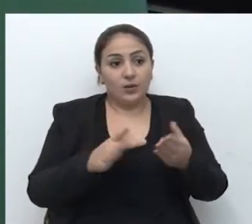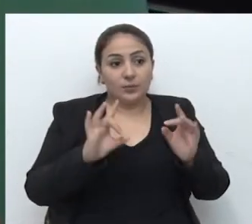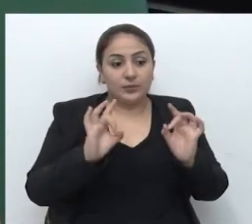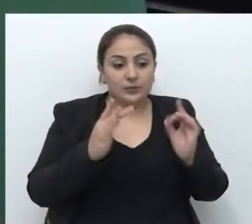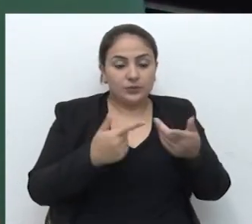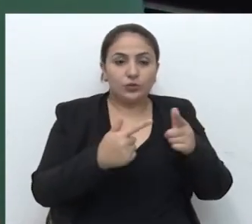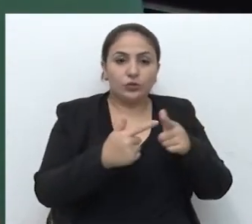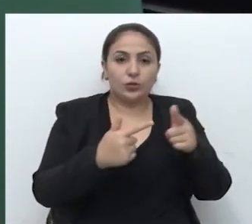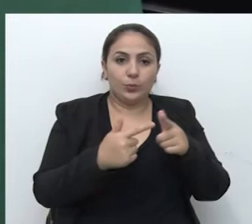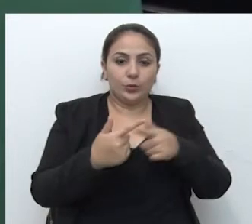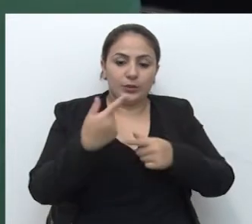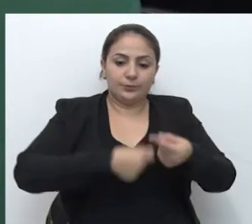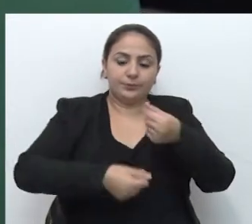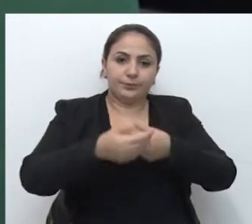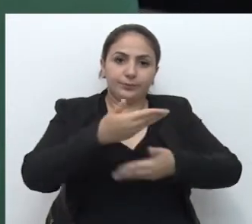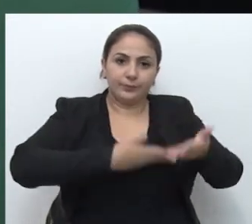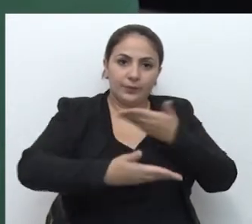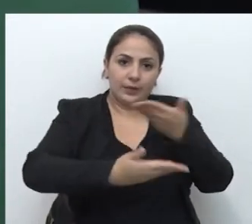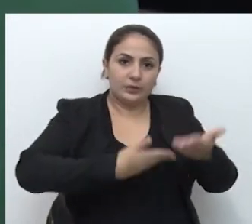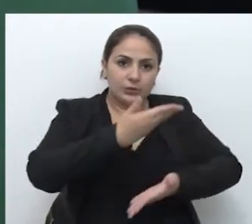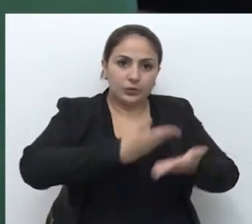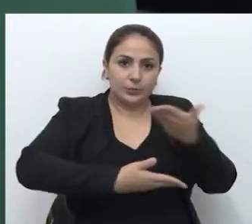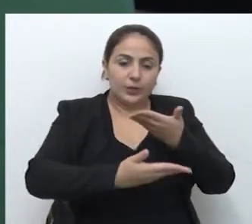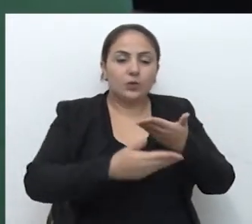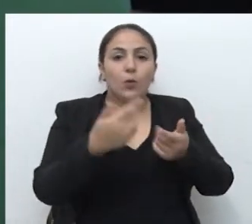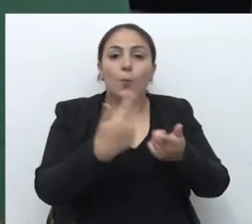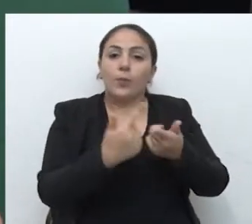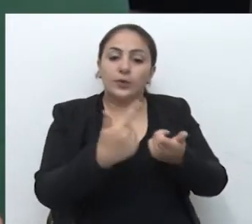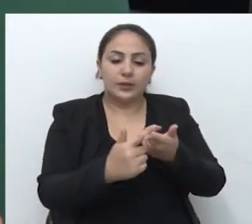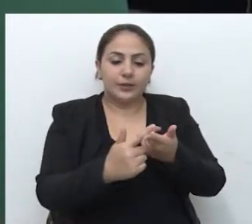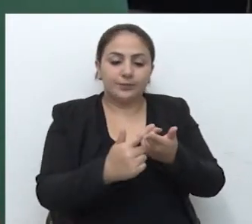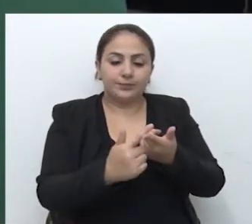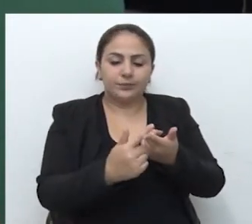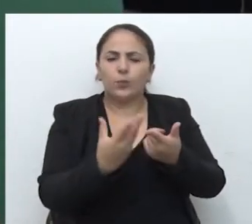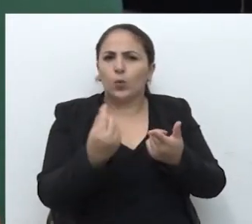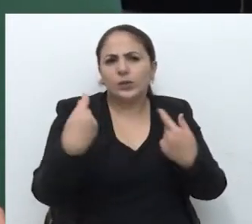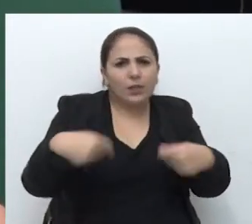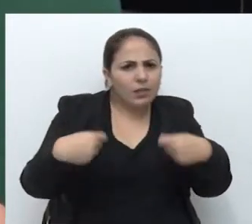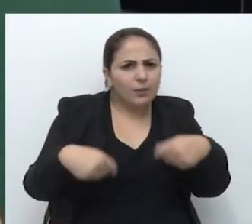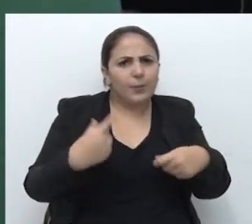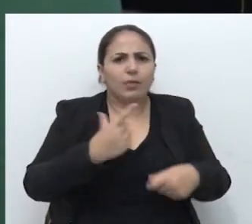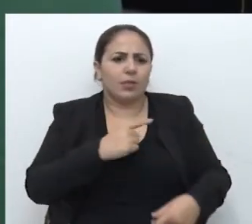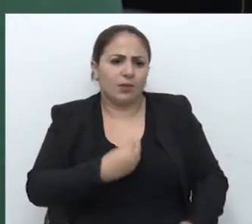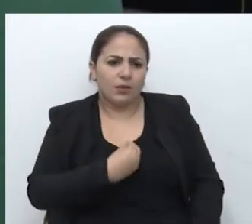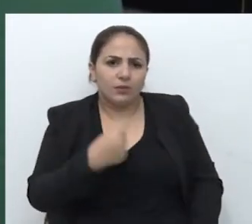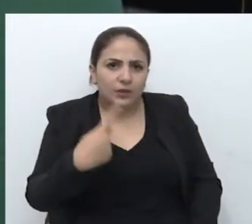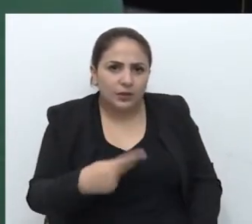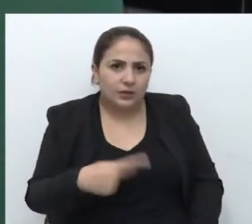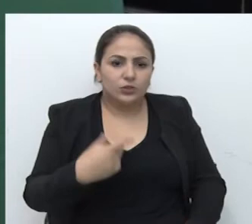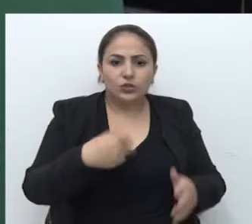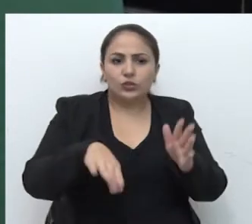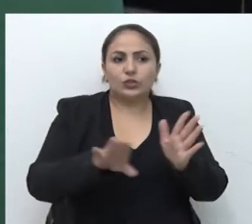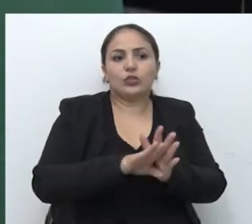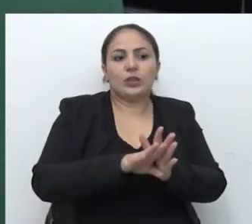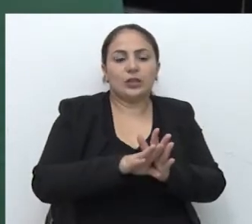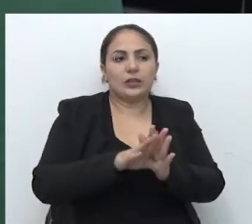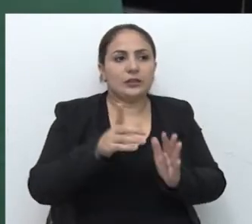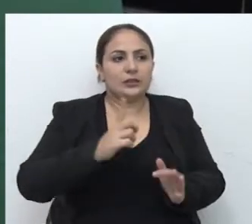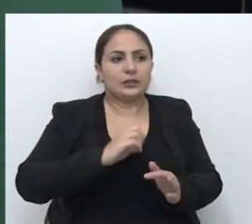designada para esse tipo de atendimento, em decorrência da grande demanda existente que chega